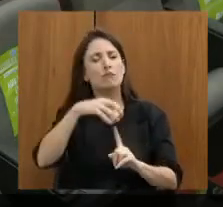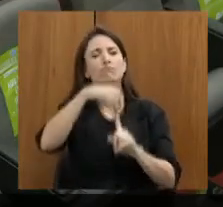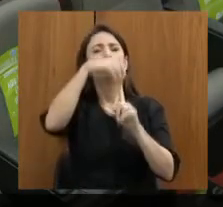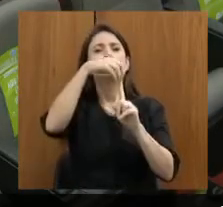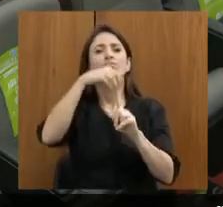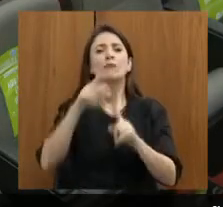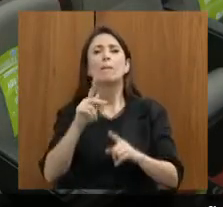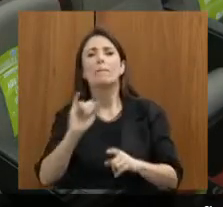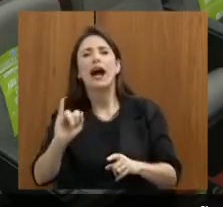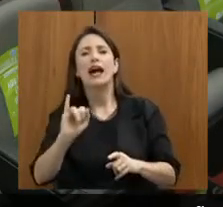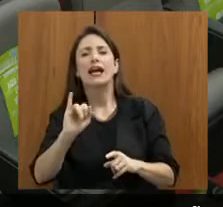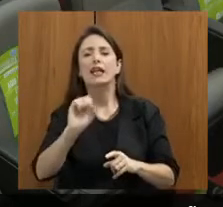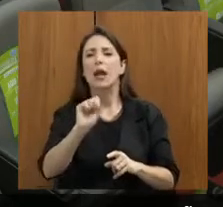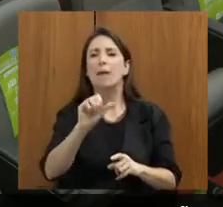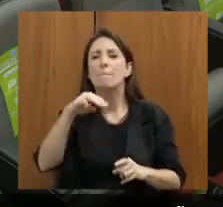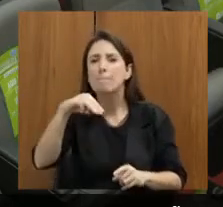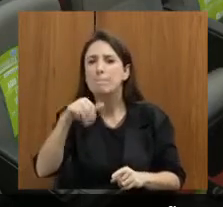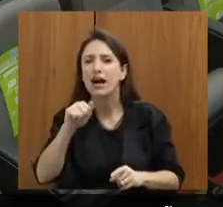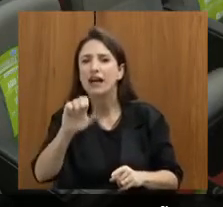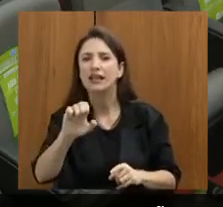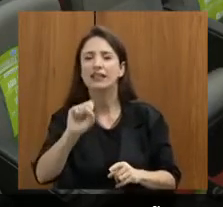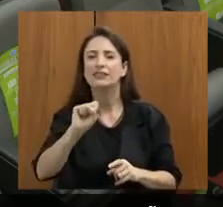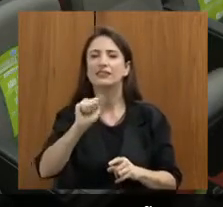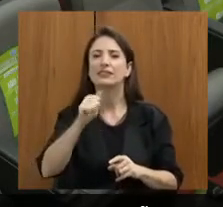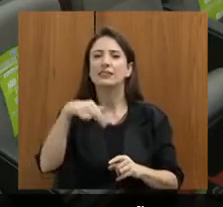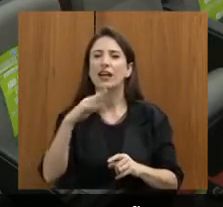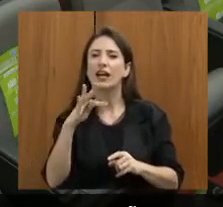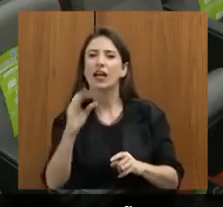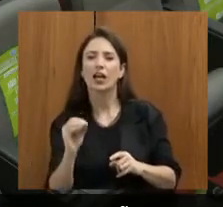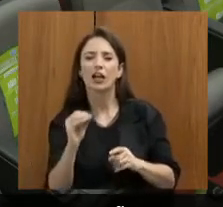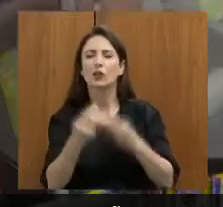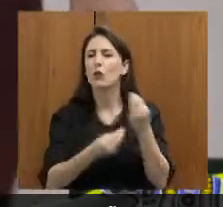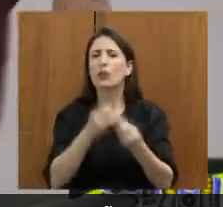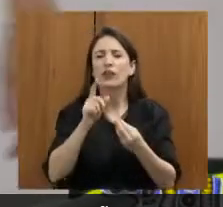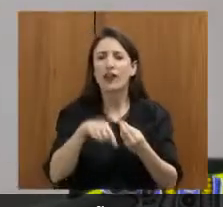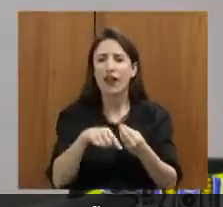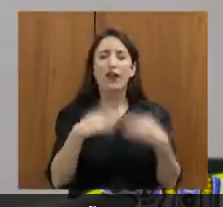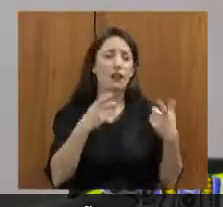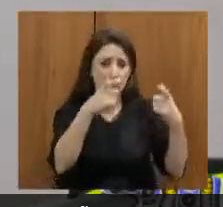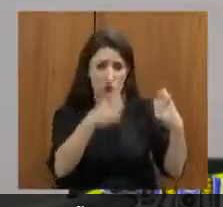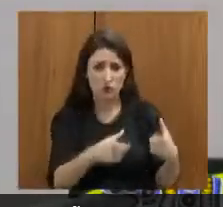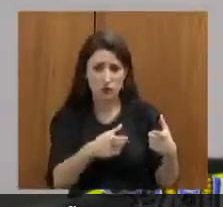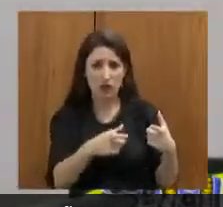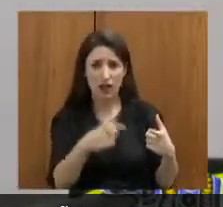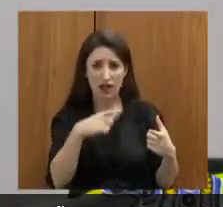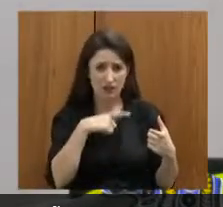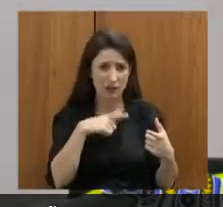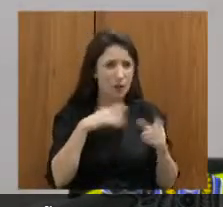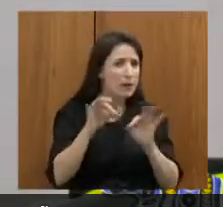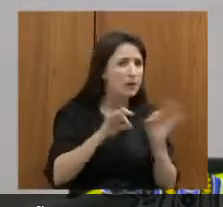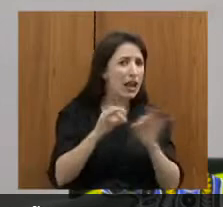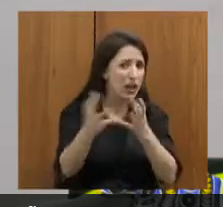religioso Qual é esses equipamentos estão preparados para receber essas denúncias para